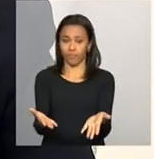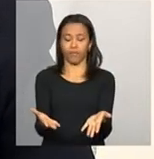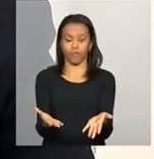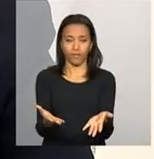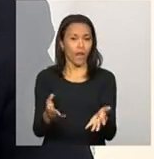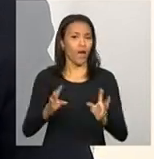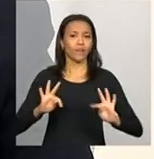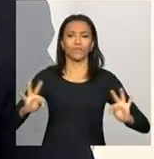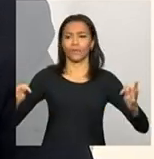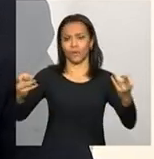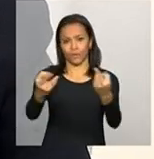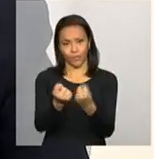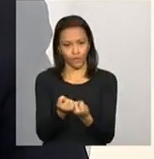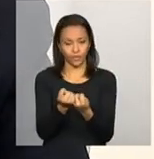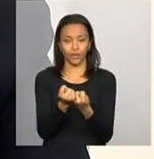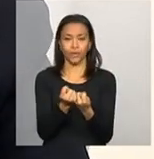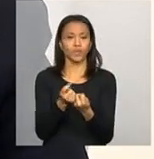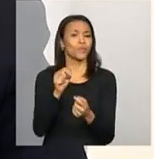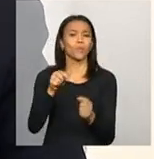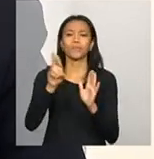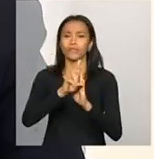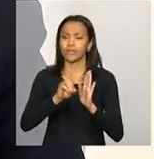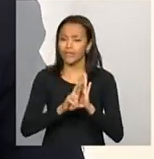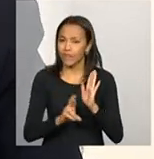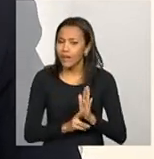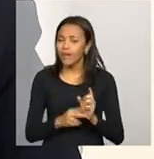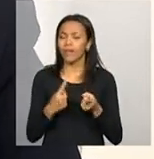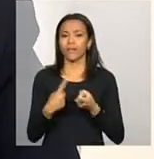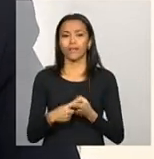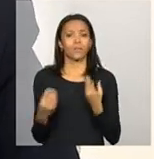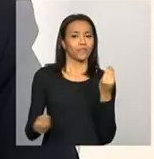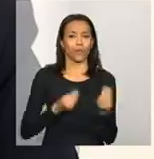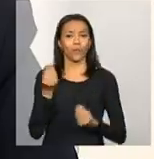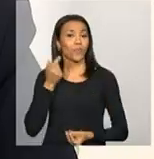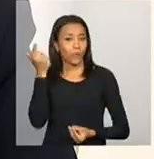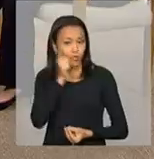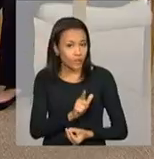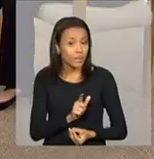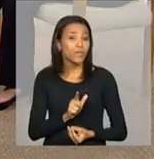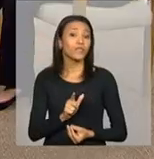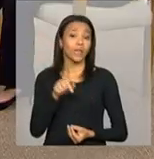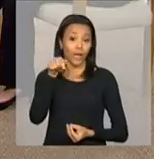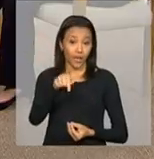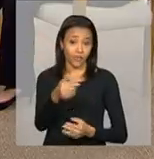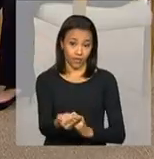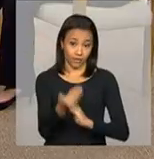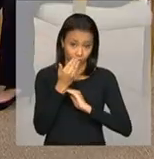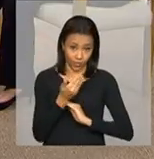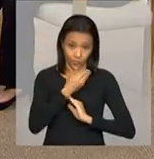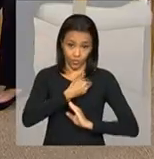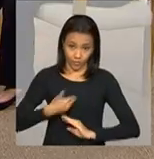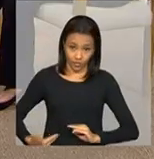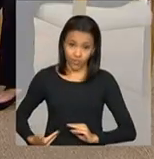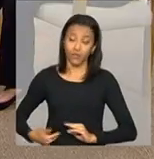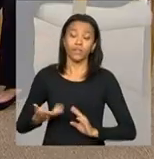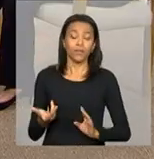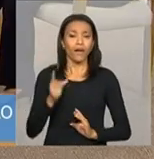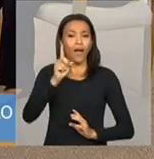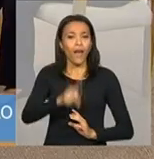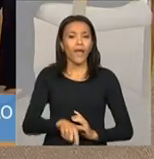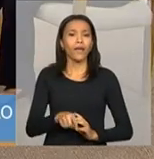a todos sobre os critérios e como se pode acessar o benefício. O benefício é operacionalizado